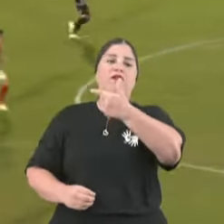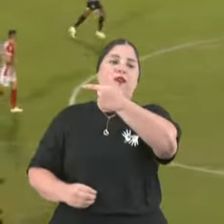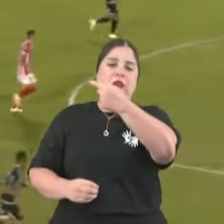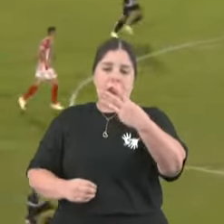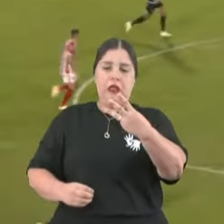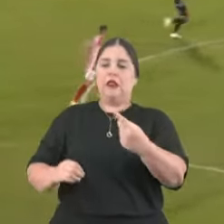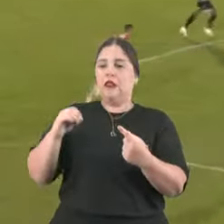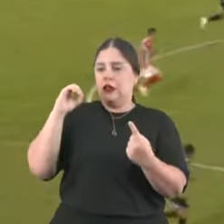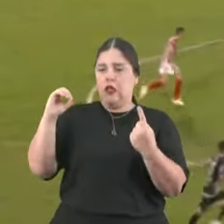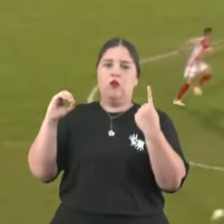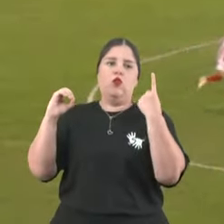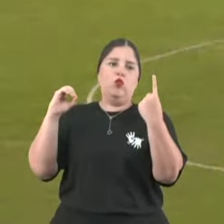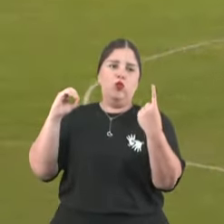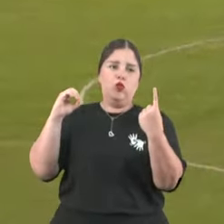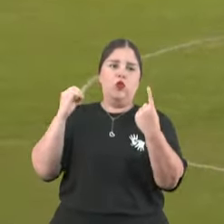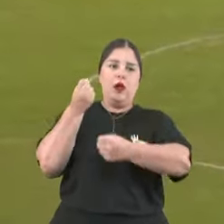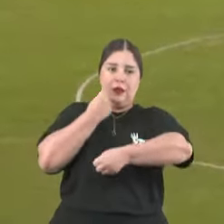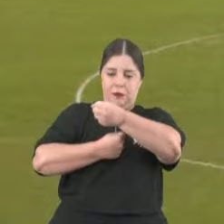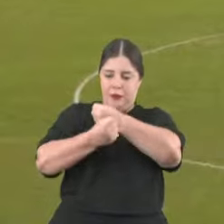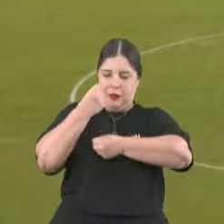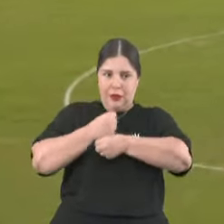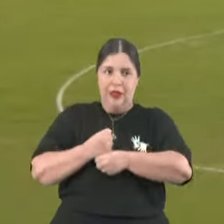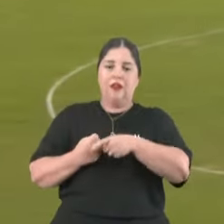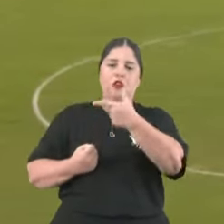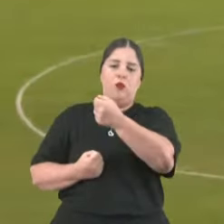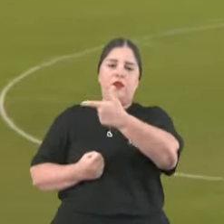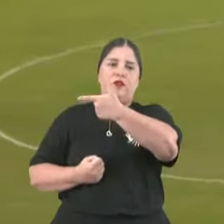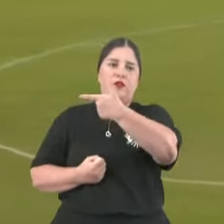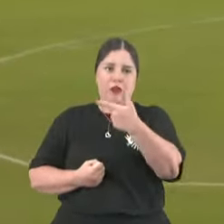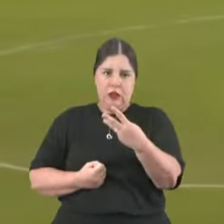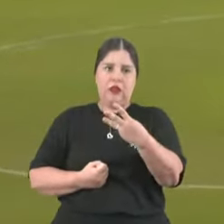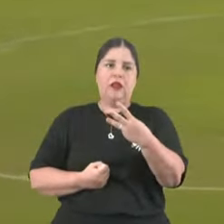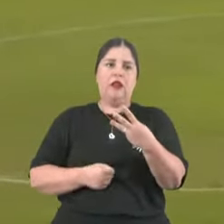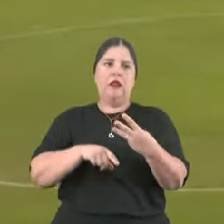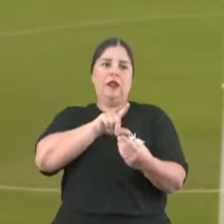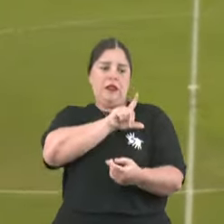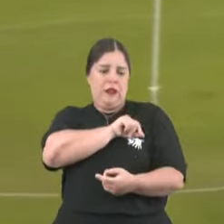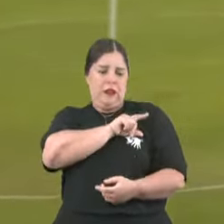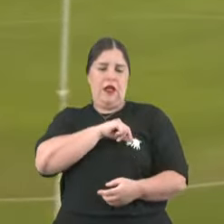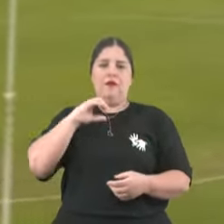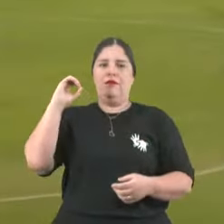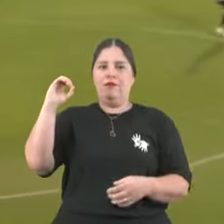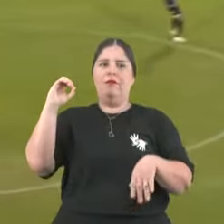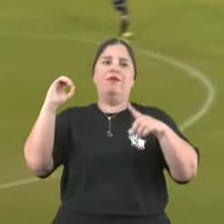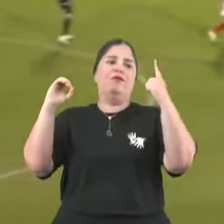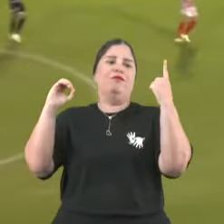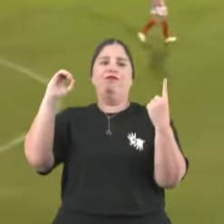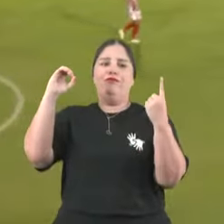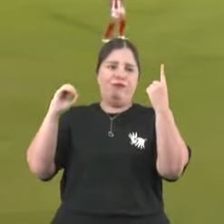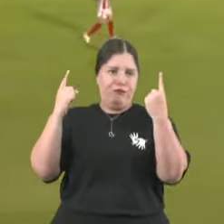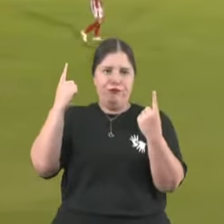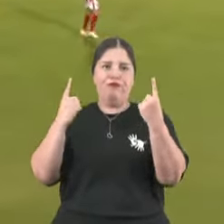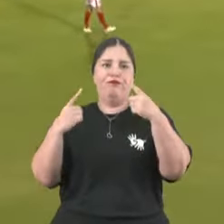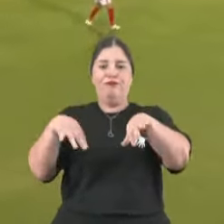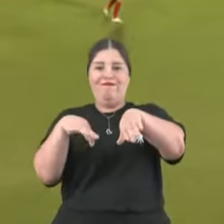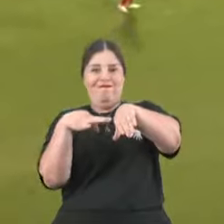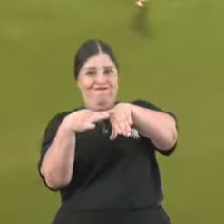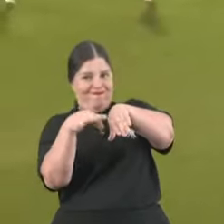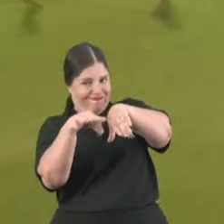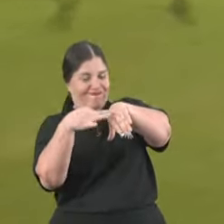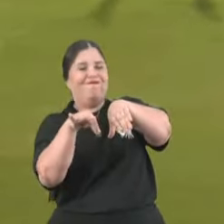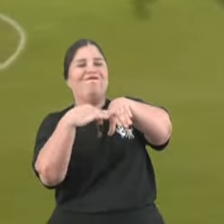E em 21 perdeu para o CSA, foi 0-0, 1-1, e nos pênaltis perdeu de 4-3, o CSA foi campeão